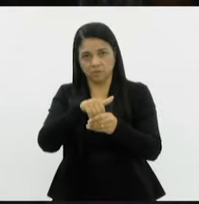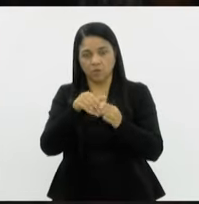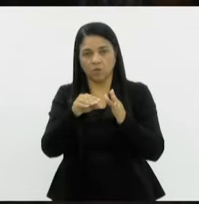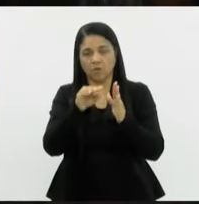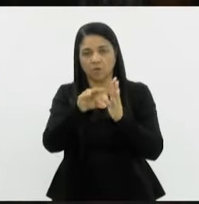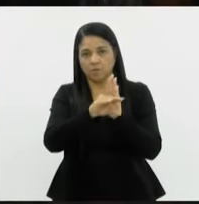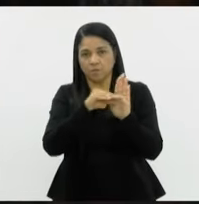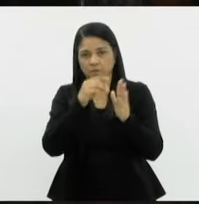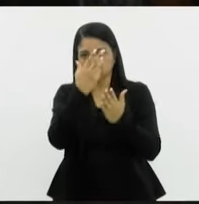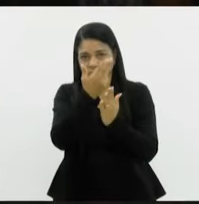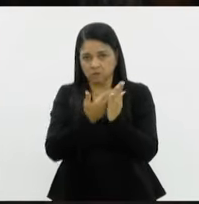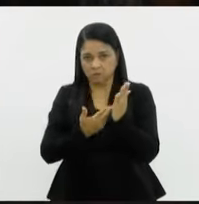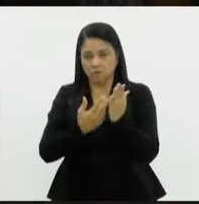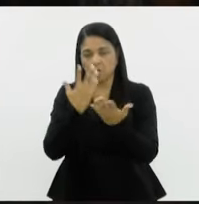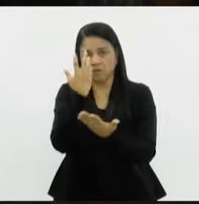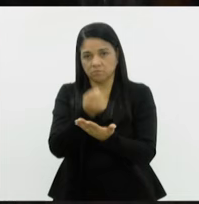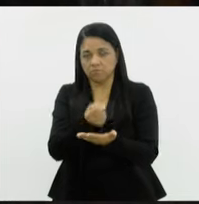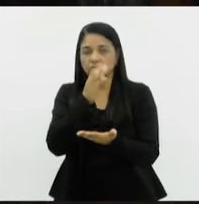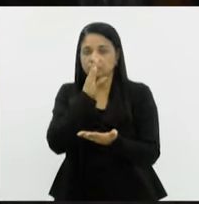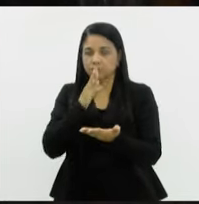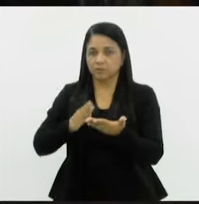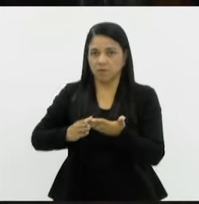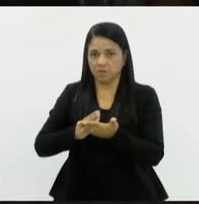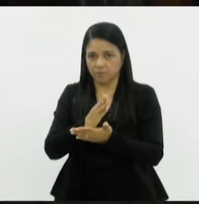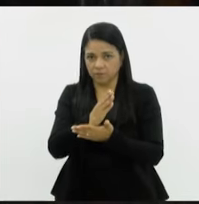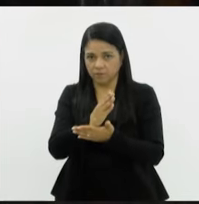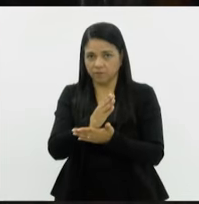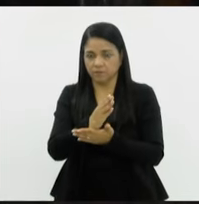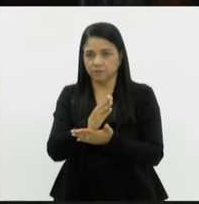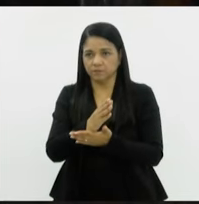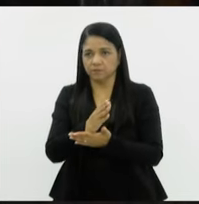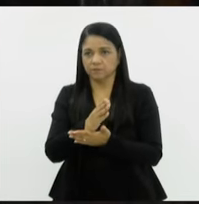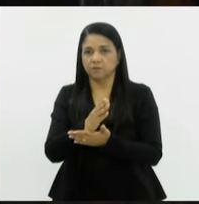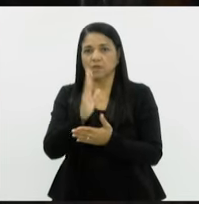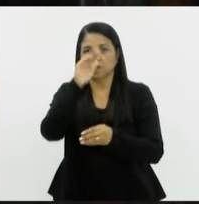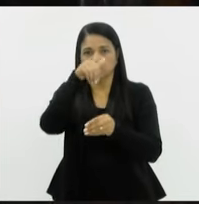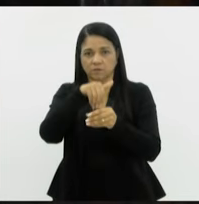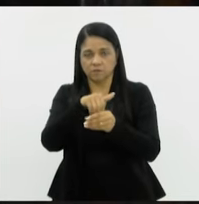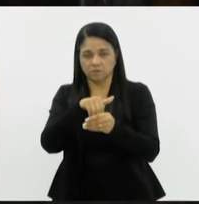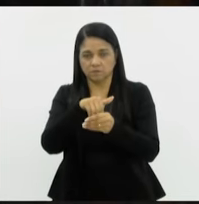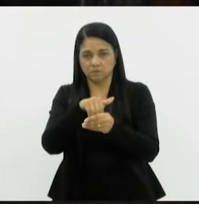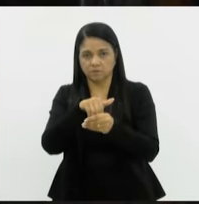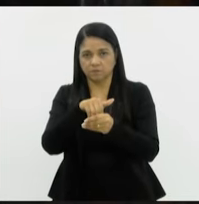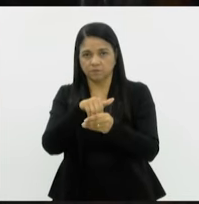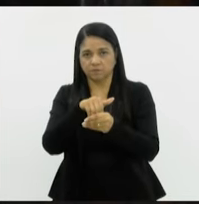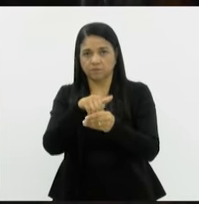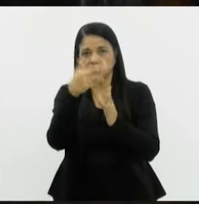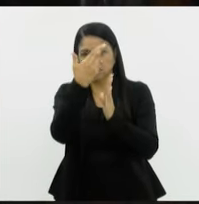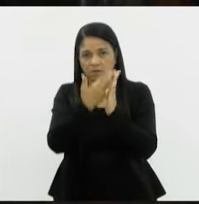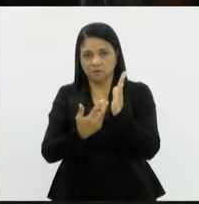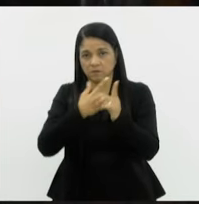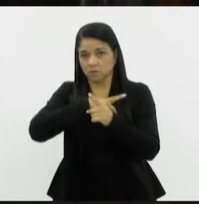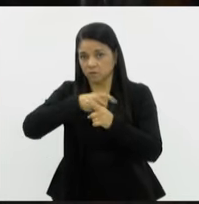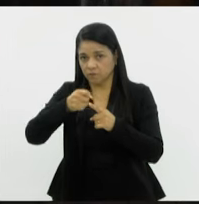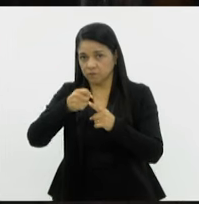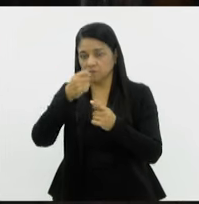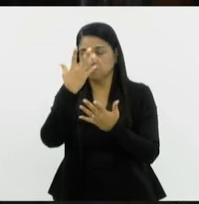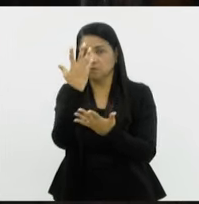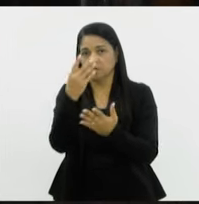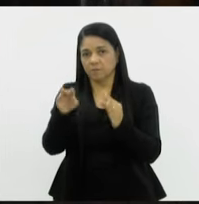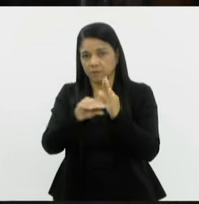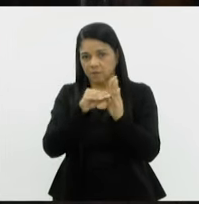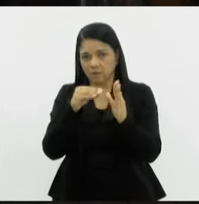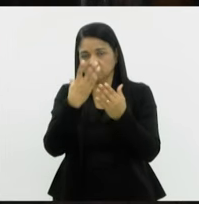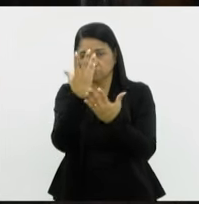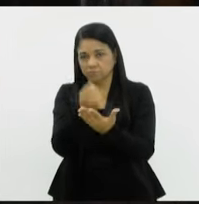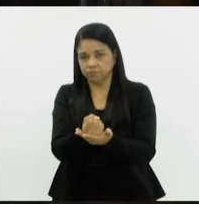de redação. Os senhores que aprovam, permaneçam como estão. Aprovada. Em votação, a redação do vencido assim emendado. Os senhores que